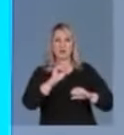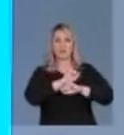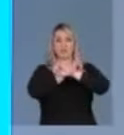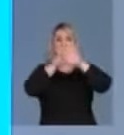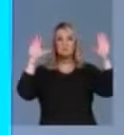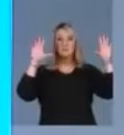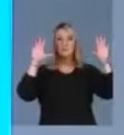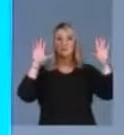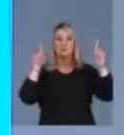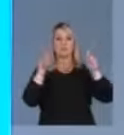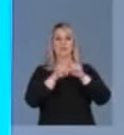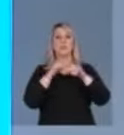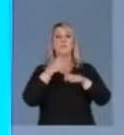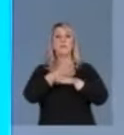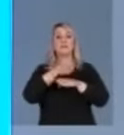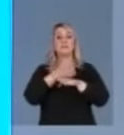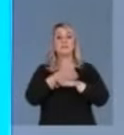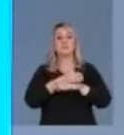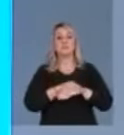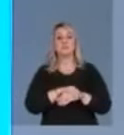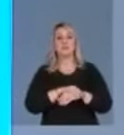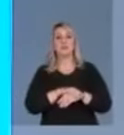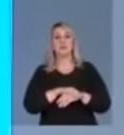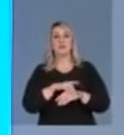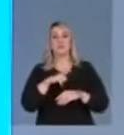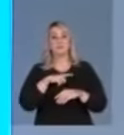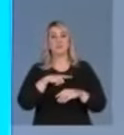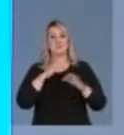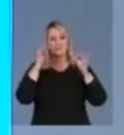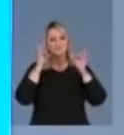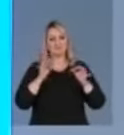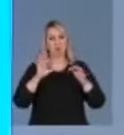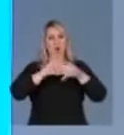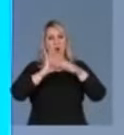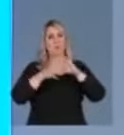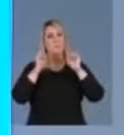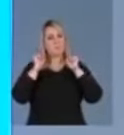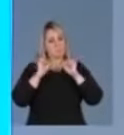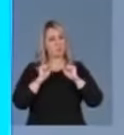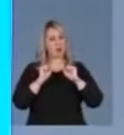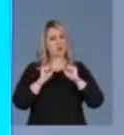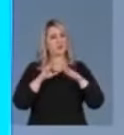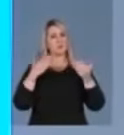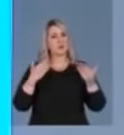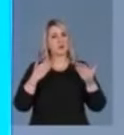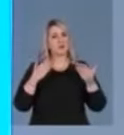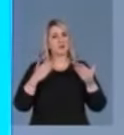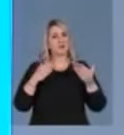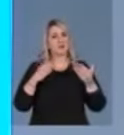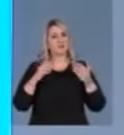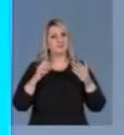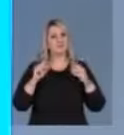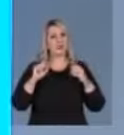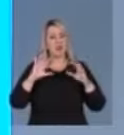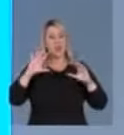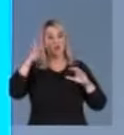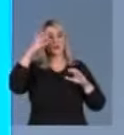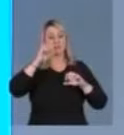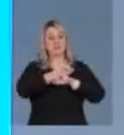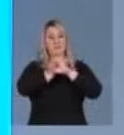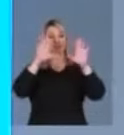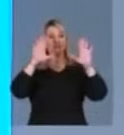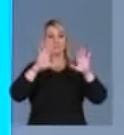transparência e participação eu tinha certeza de que a olimpíada poderia acontecer mas ela poderia ter acontecido de forma mais